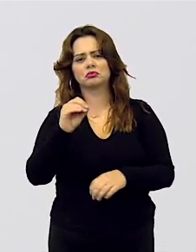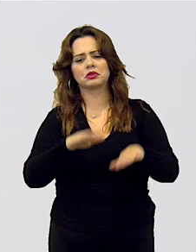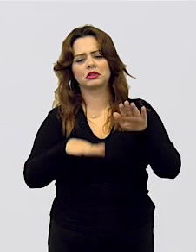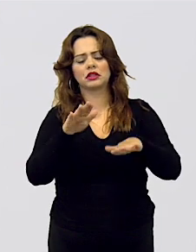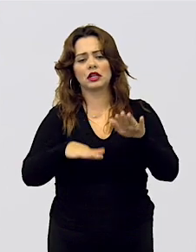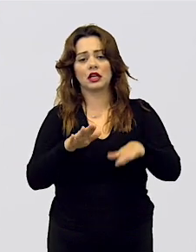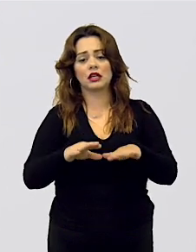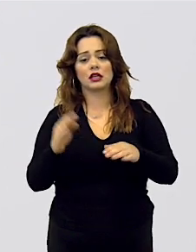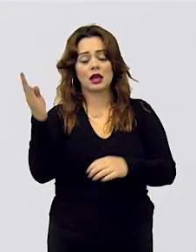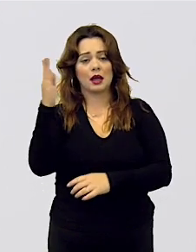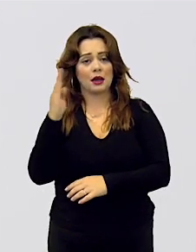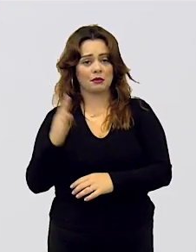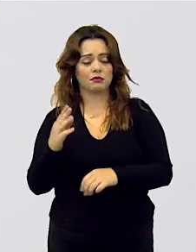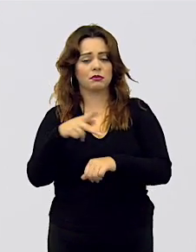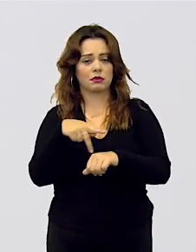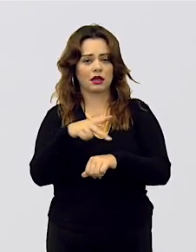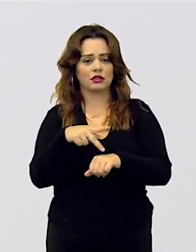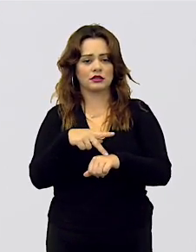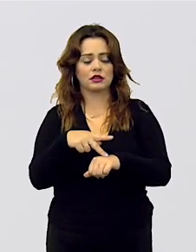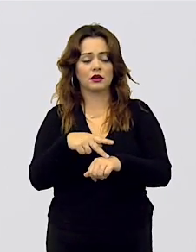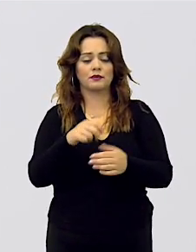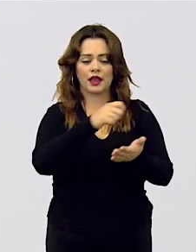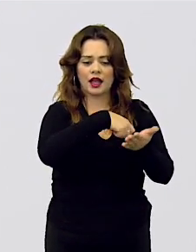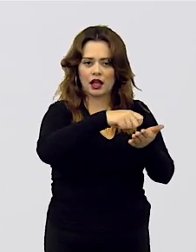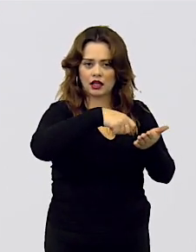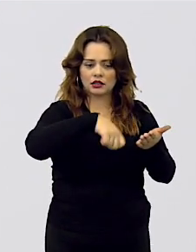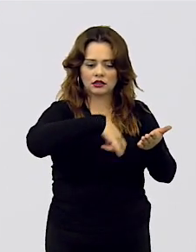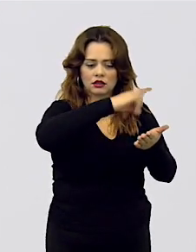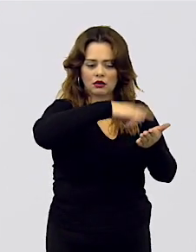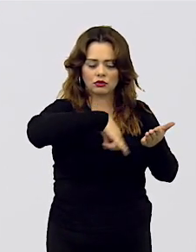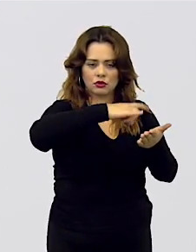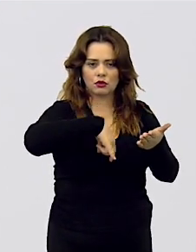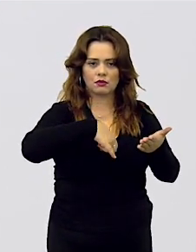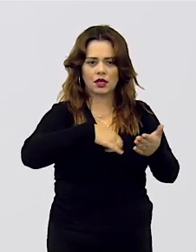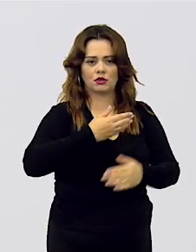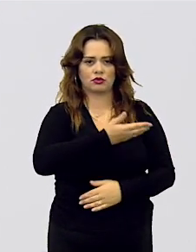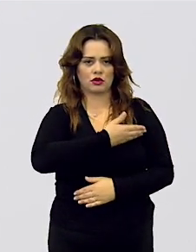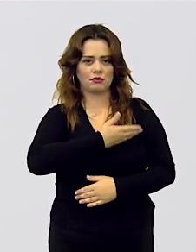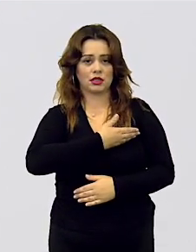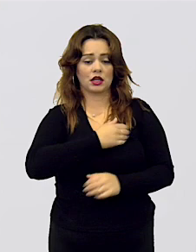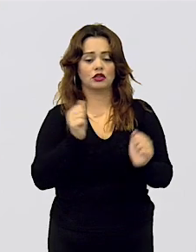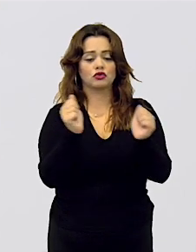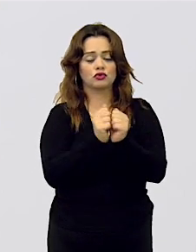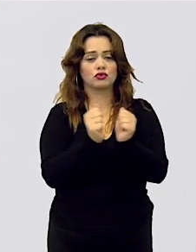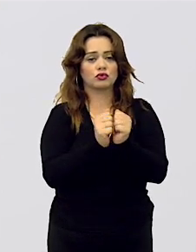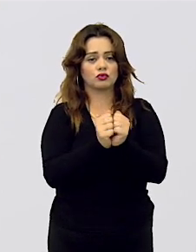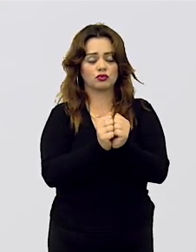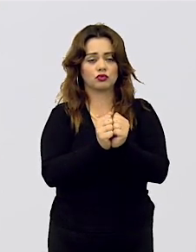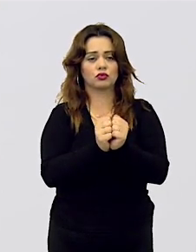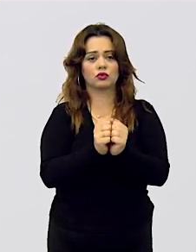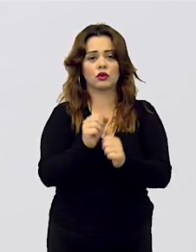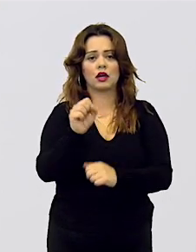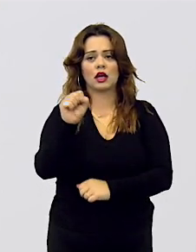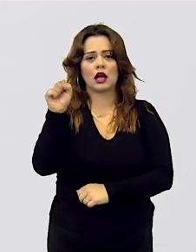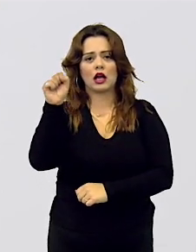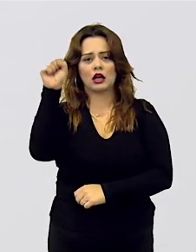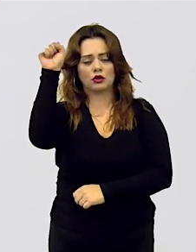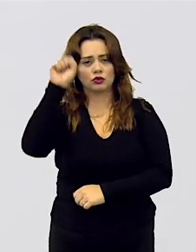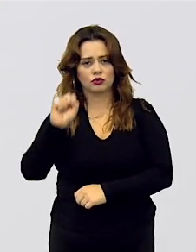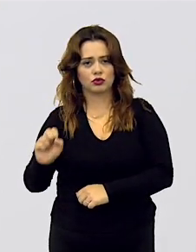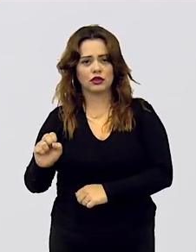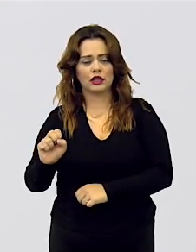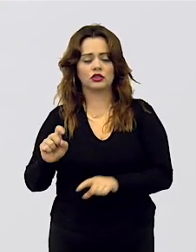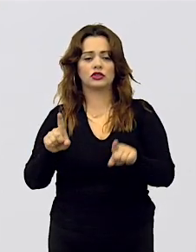latino-americano assinar o Tratado de amizade cooperação no sudeste asiático nós o Brasil mantemos relações